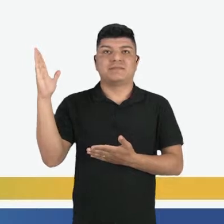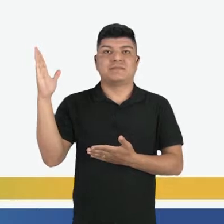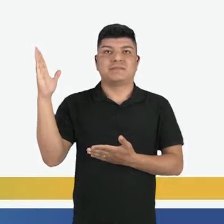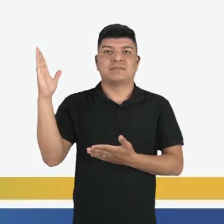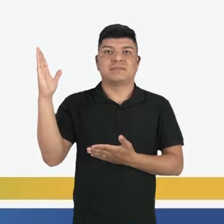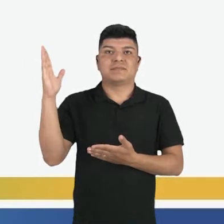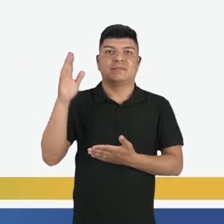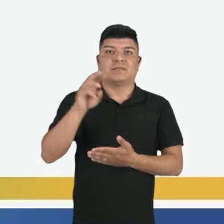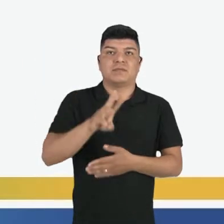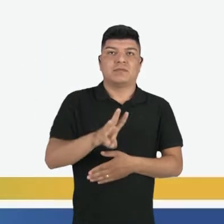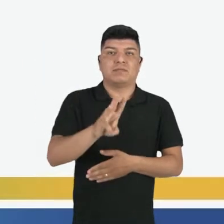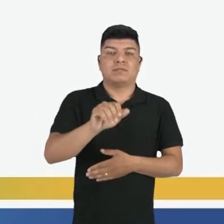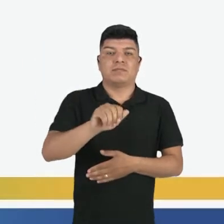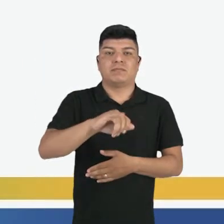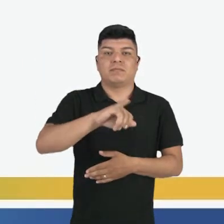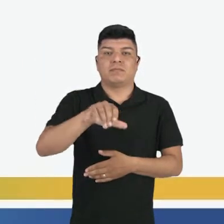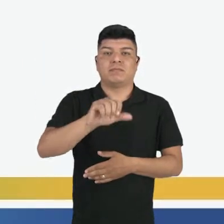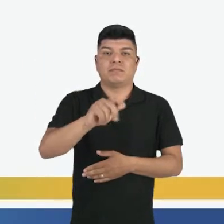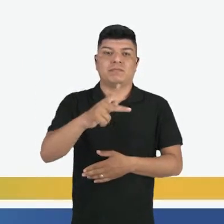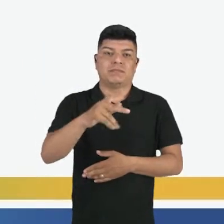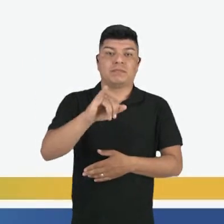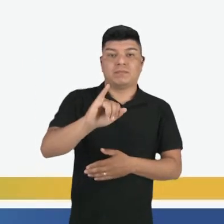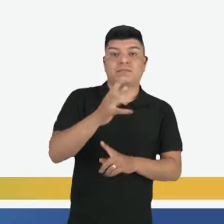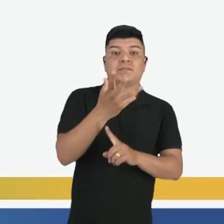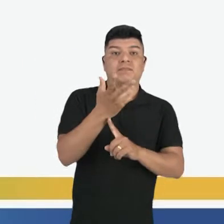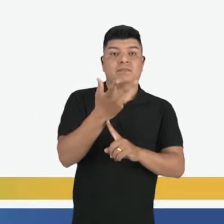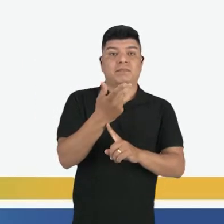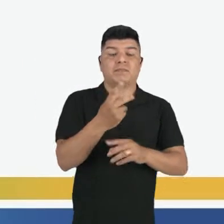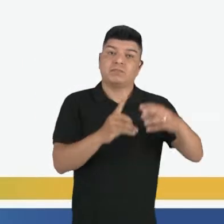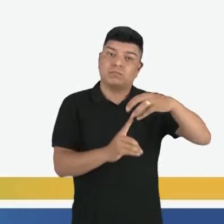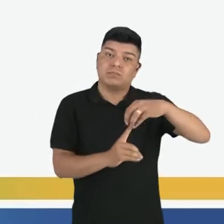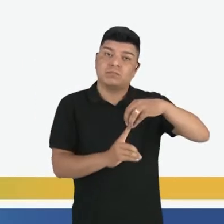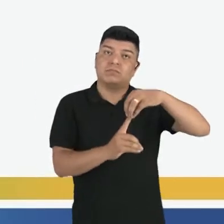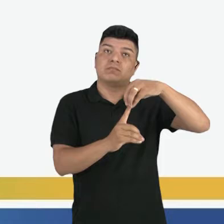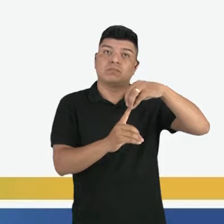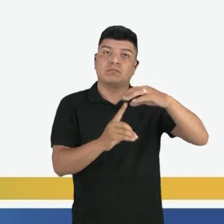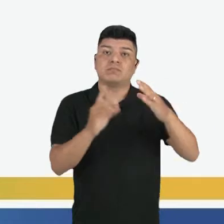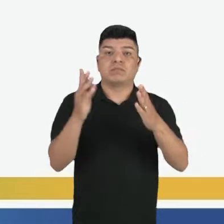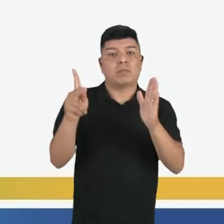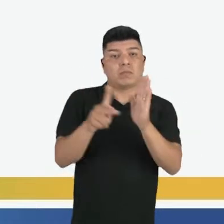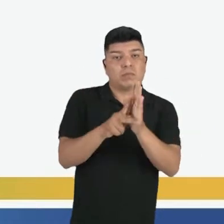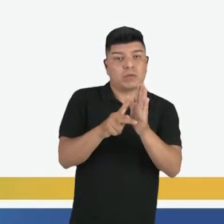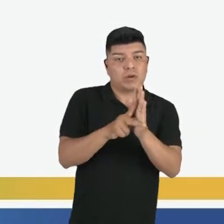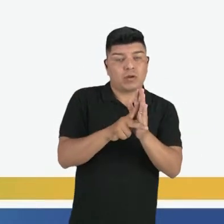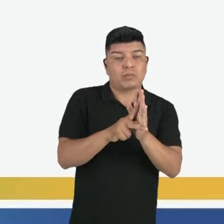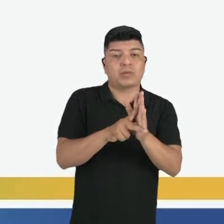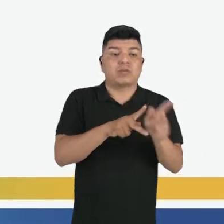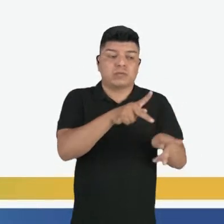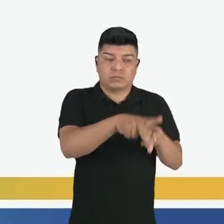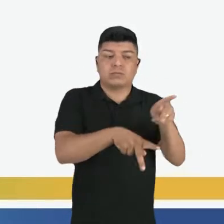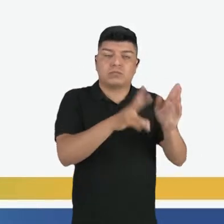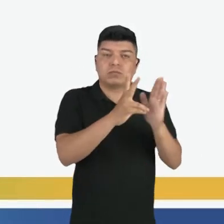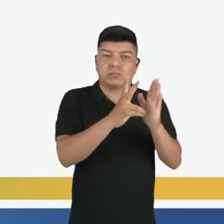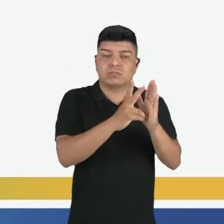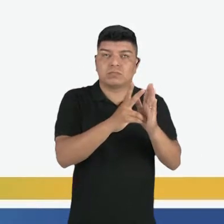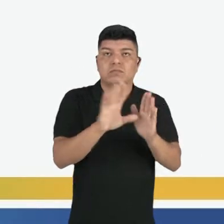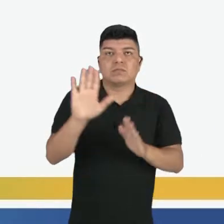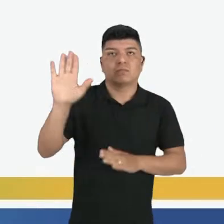A arte cursiva é um sistema de representação gráfica próprio dos povos